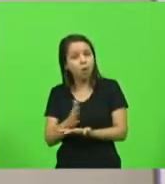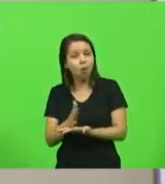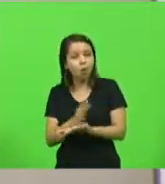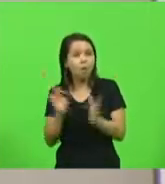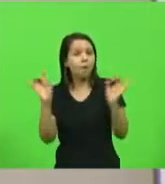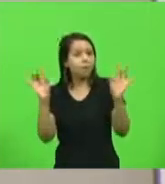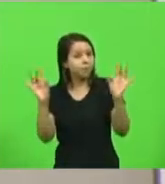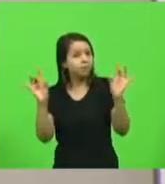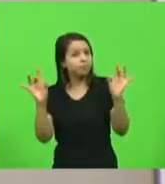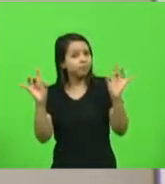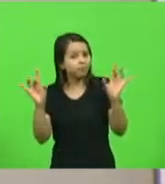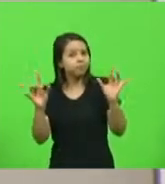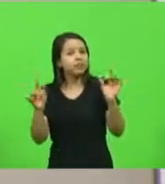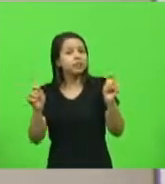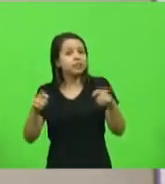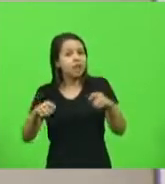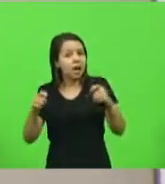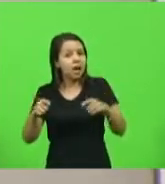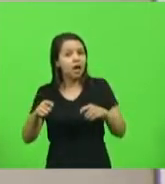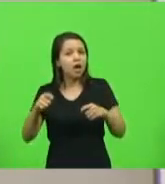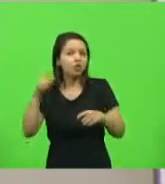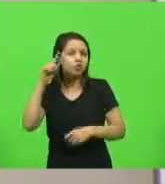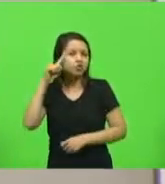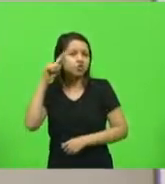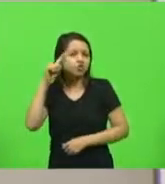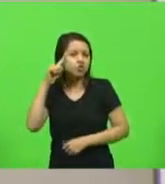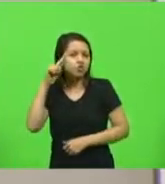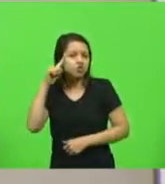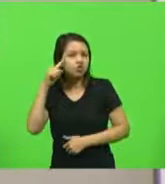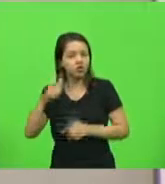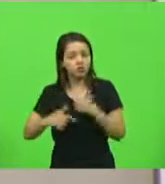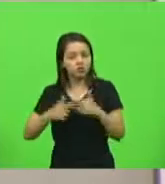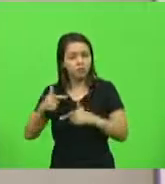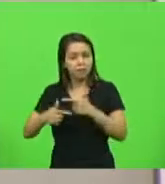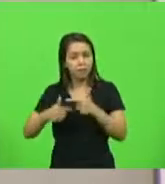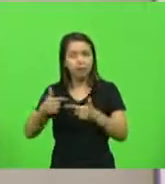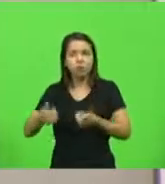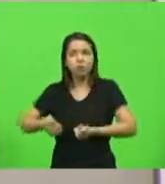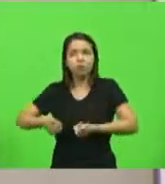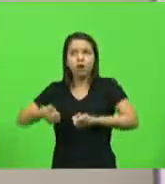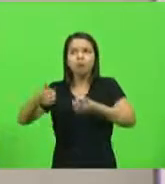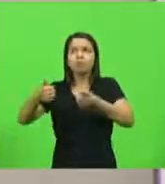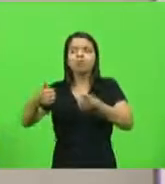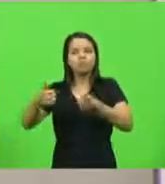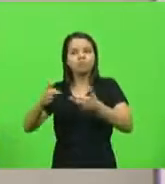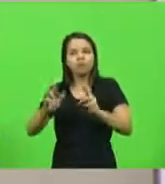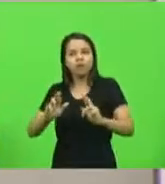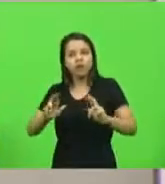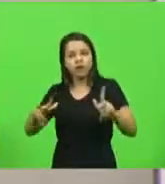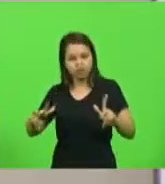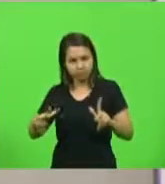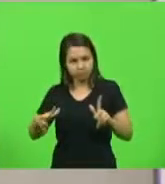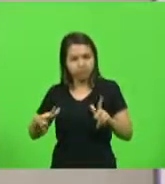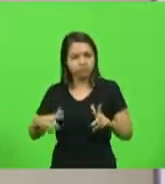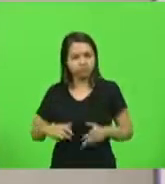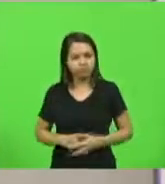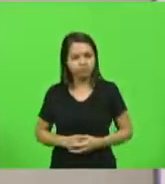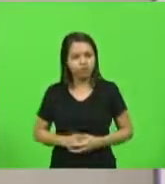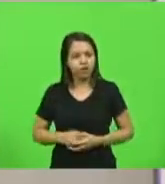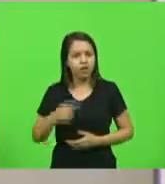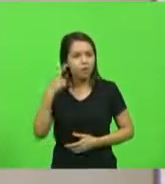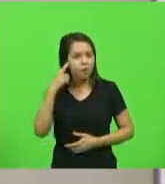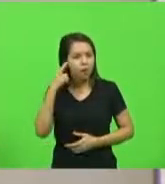fazermos o nosso dia a dia ser produtivo de forma diferente. E aí, nesta linha de